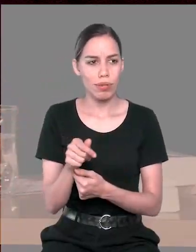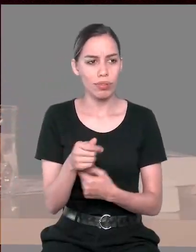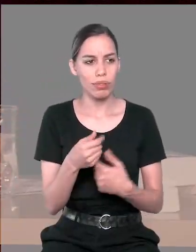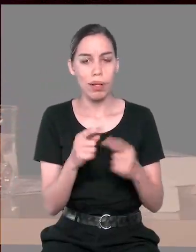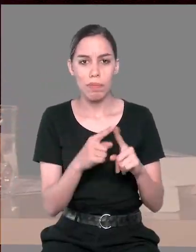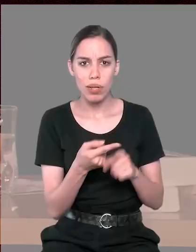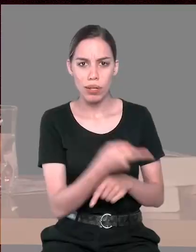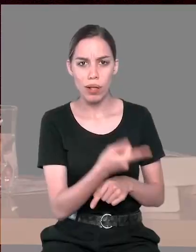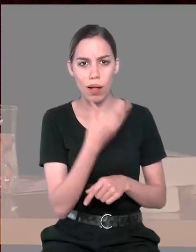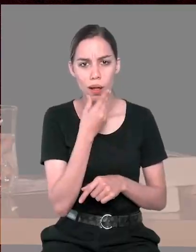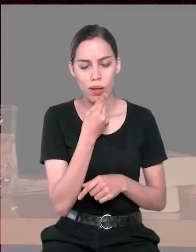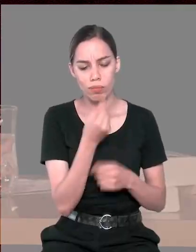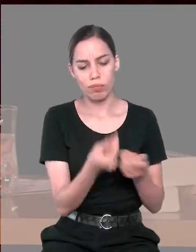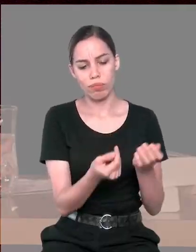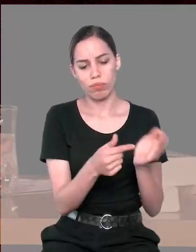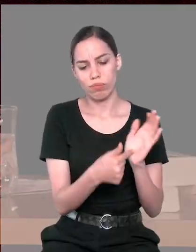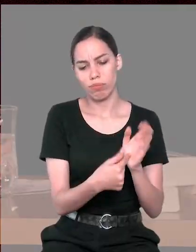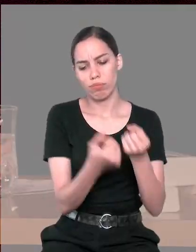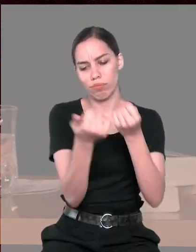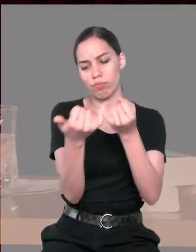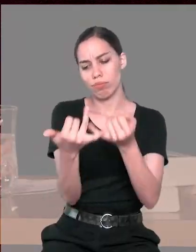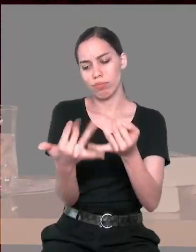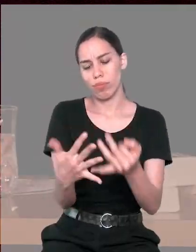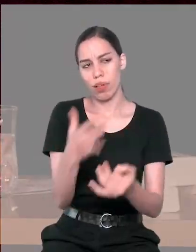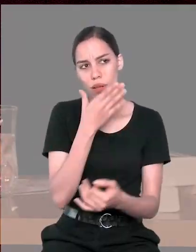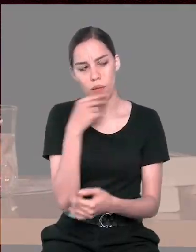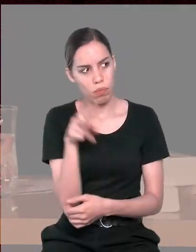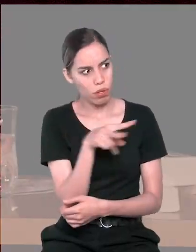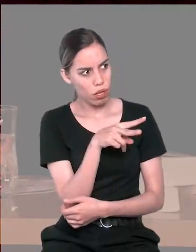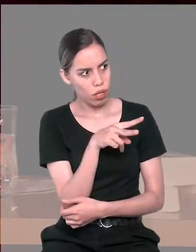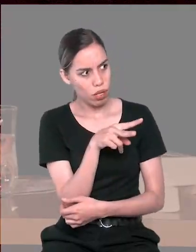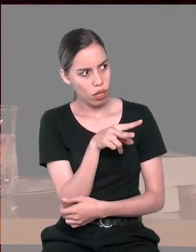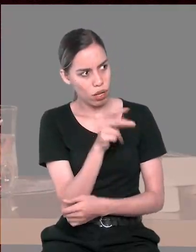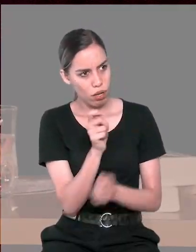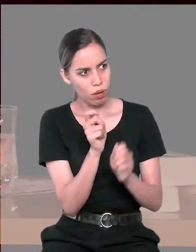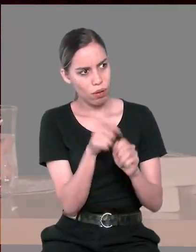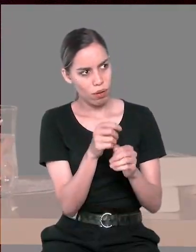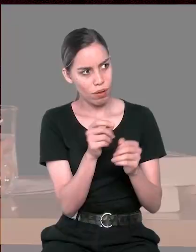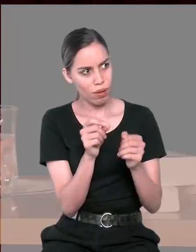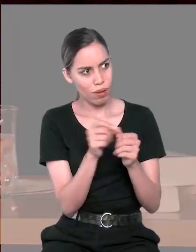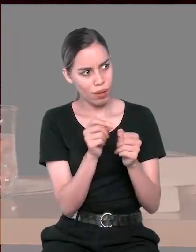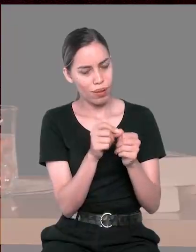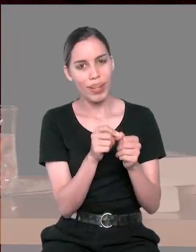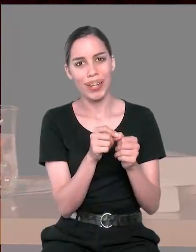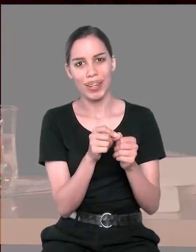Leonardo abria para o Valéry e que, de alguma maneira, o Valéry tentava solucionar.